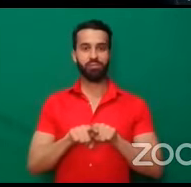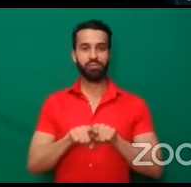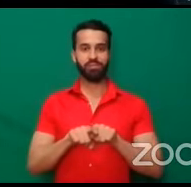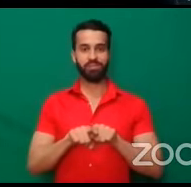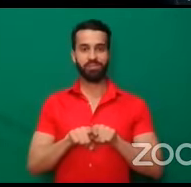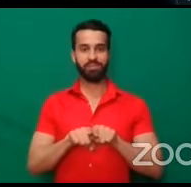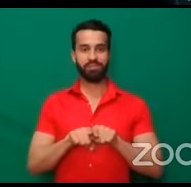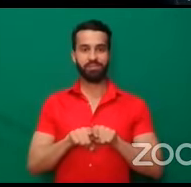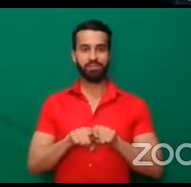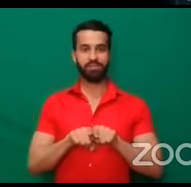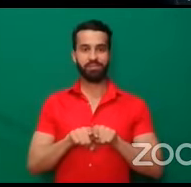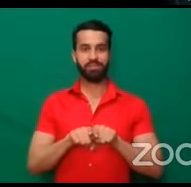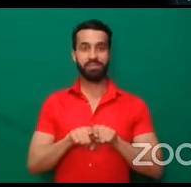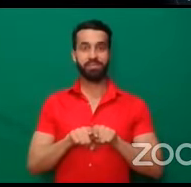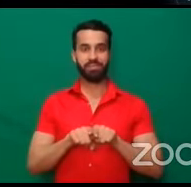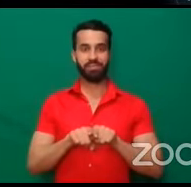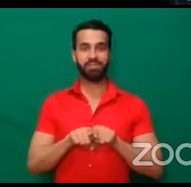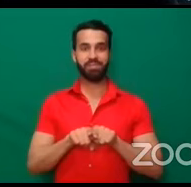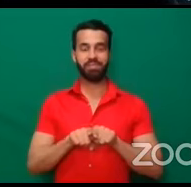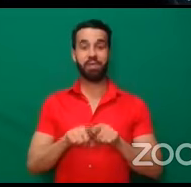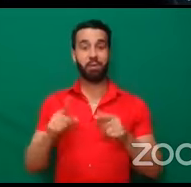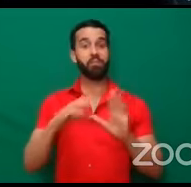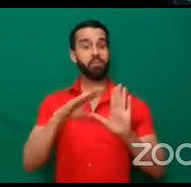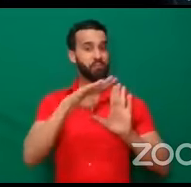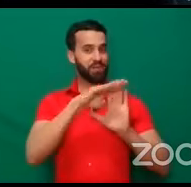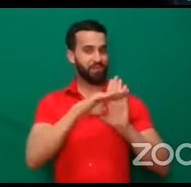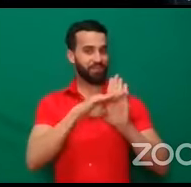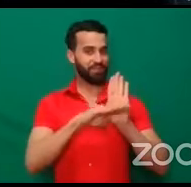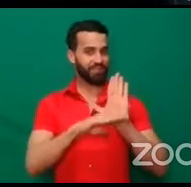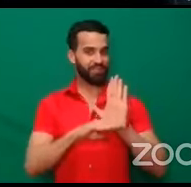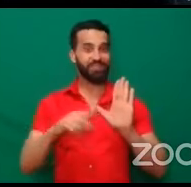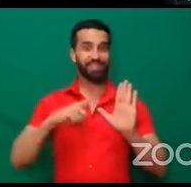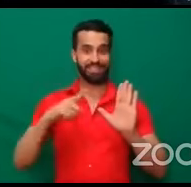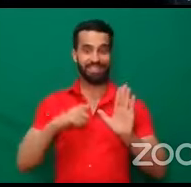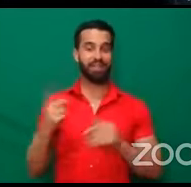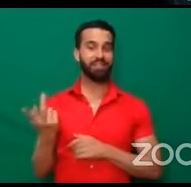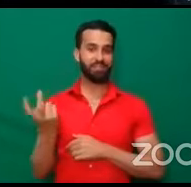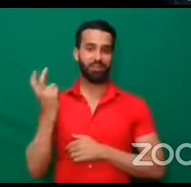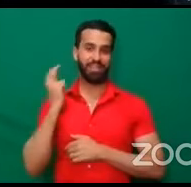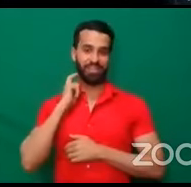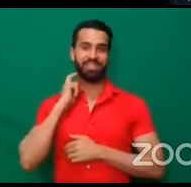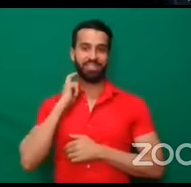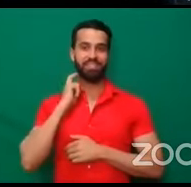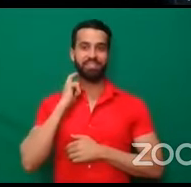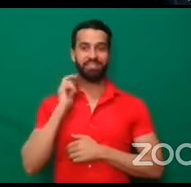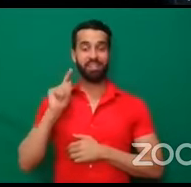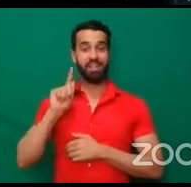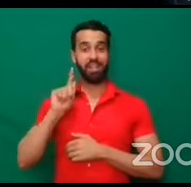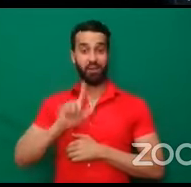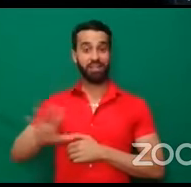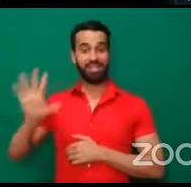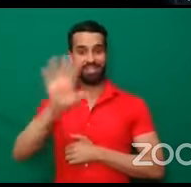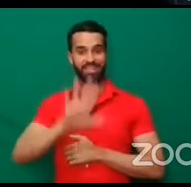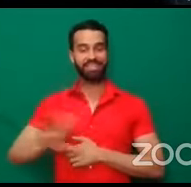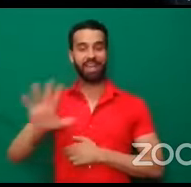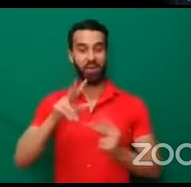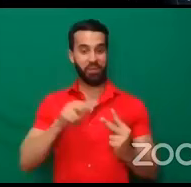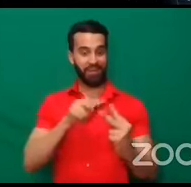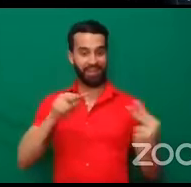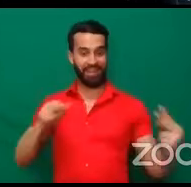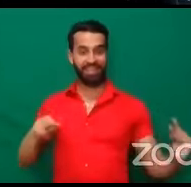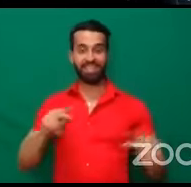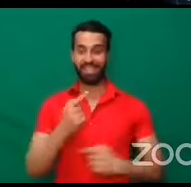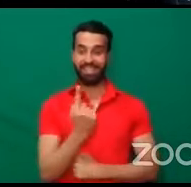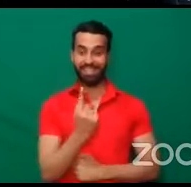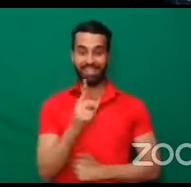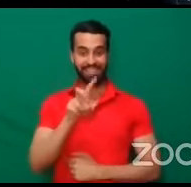que trouxe bastante alegria para nossa programação do Morcegó esse ano, que é totalmente online, 15 dias aí de filmes.